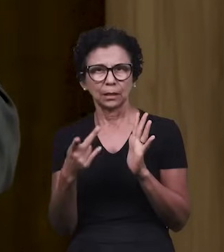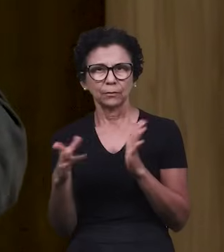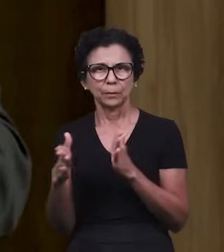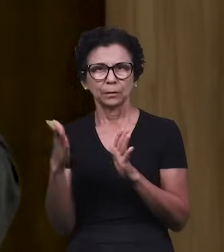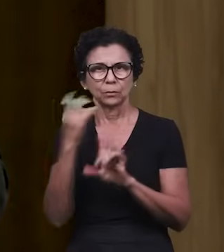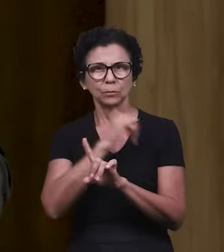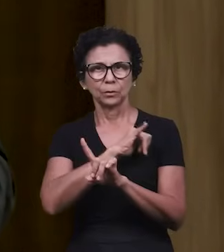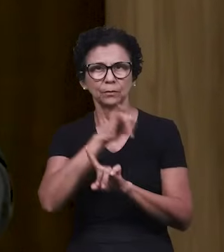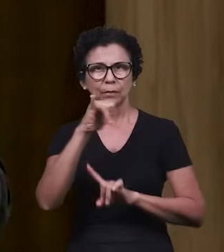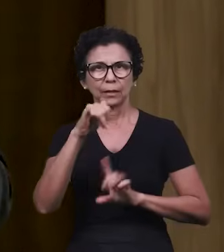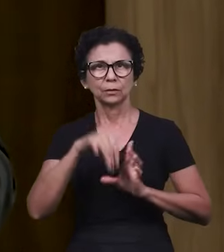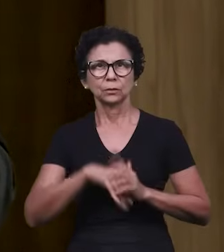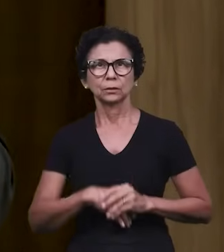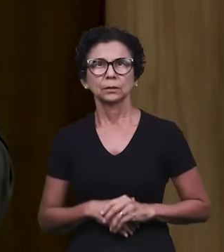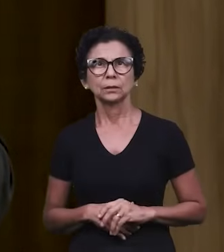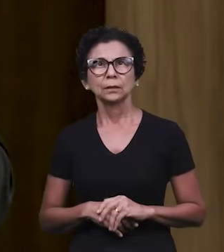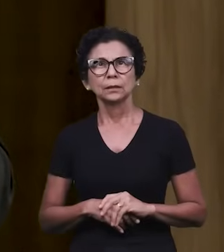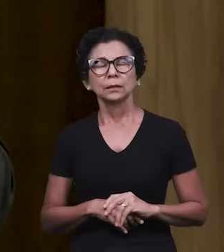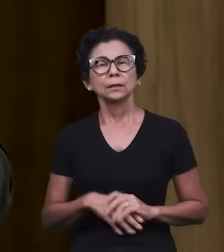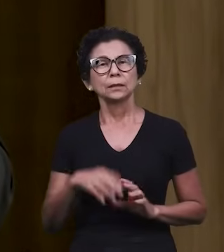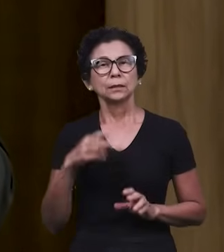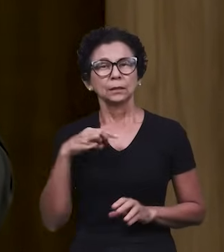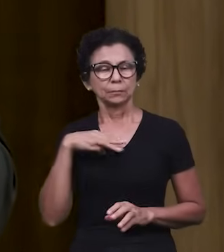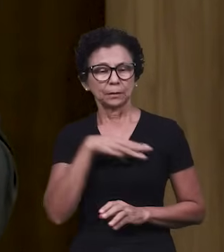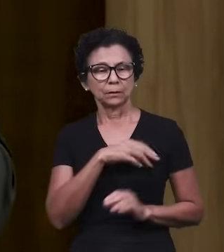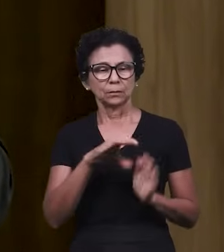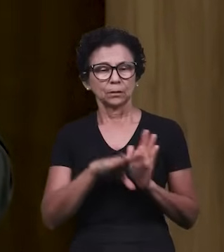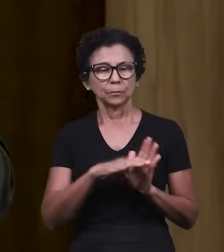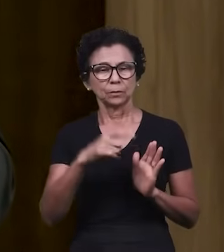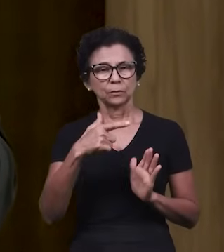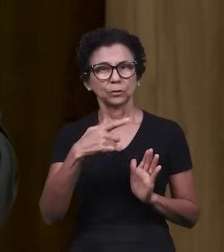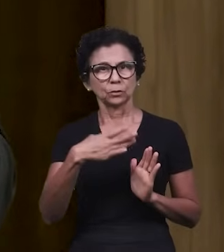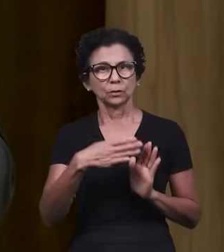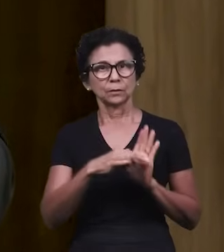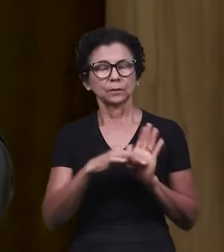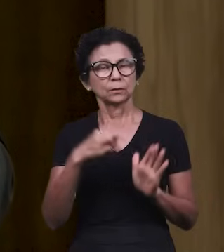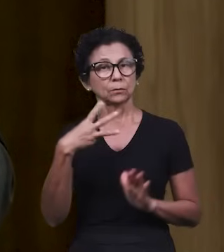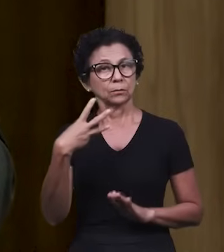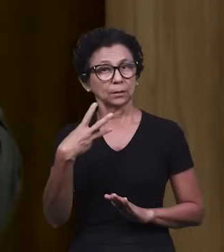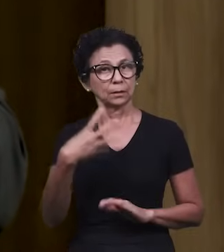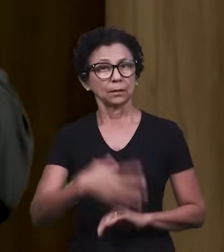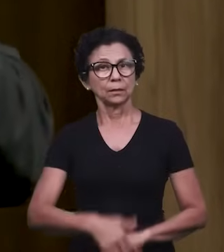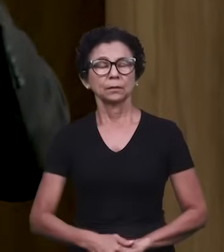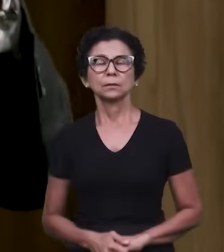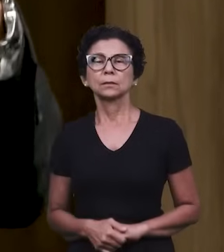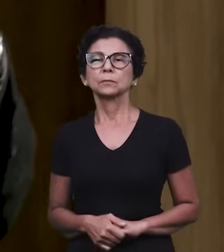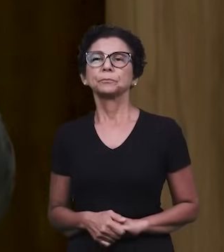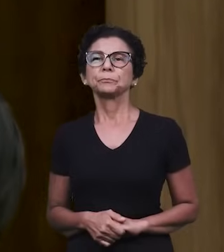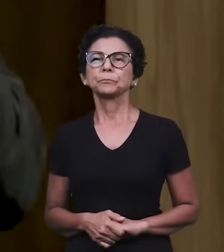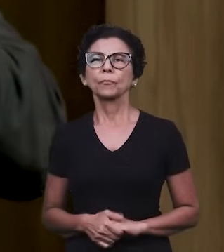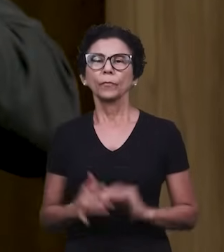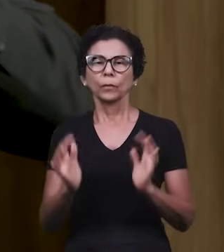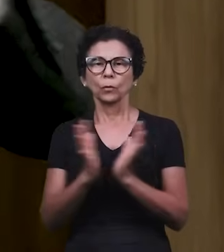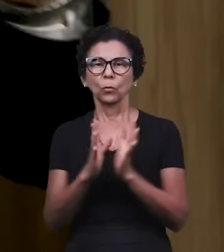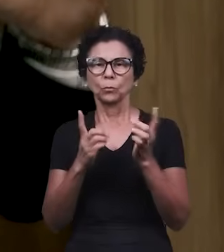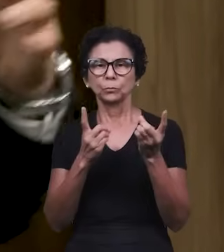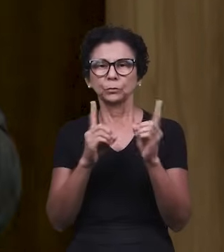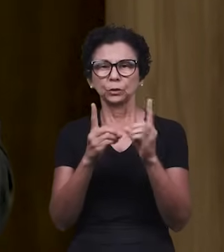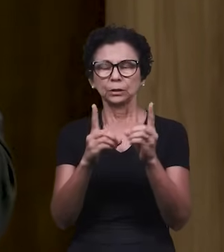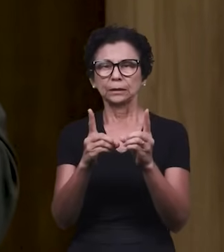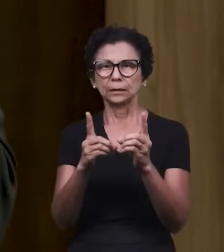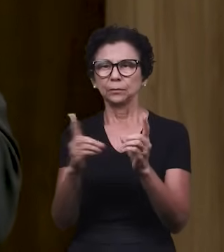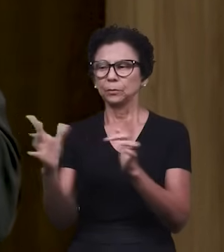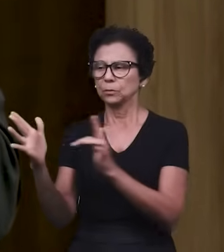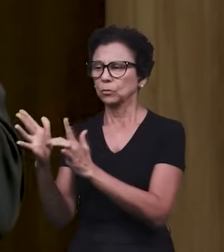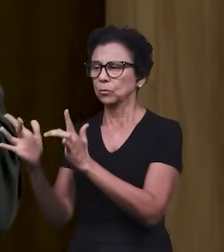lá em Mateus, no capítulo 24, versículo 3, né? E os discípulos ali reunidos com ele, já estava